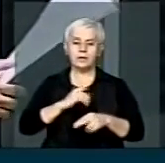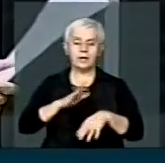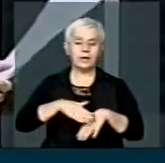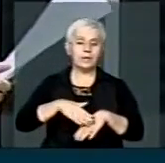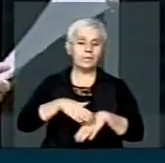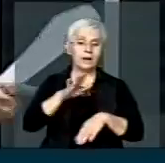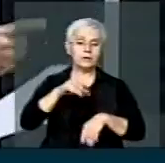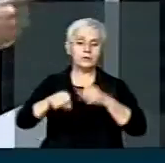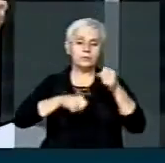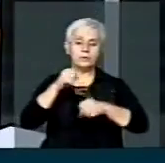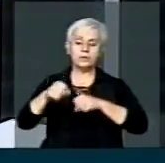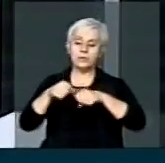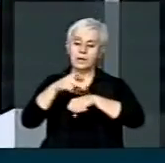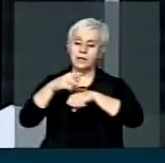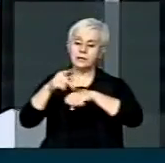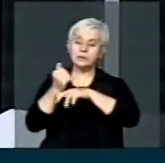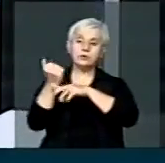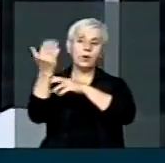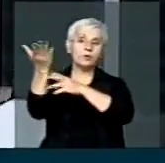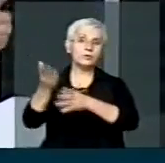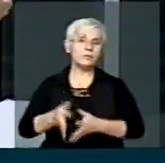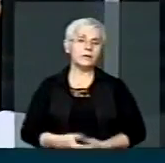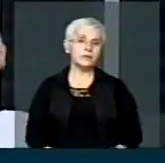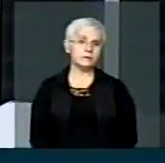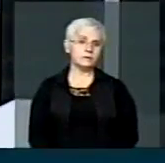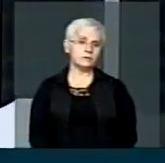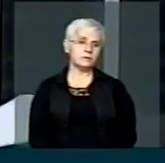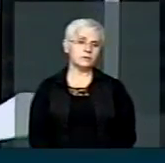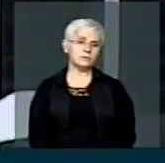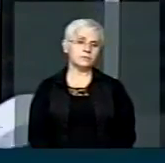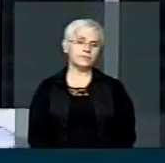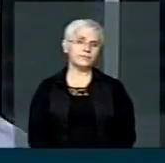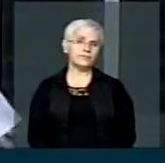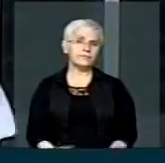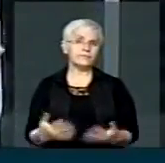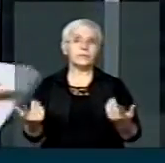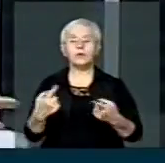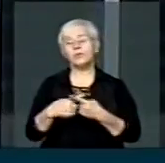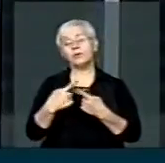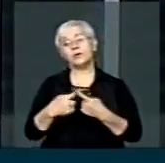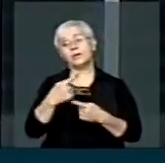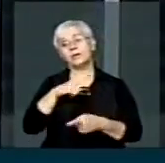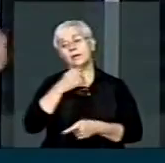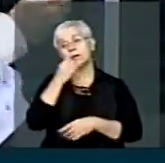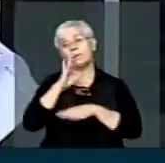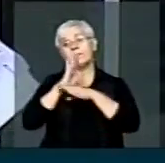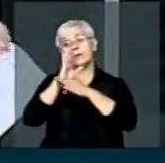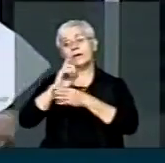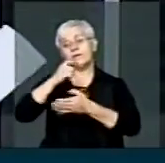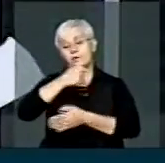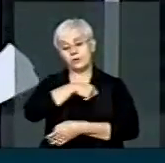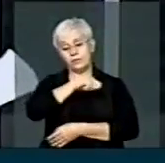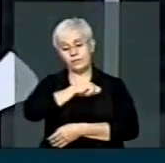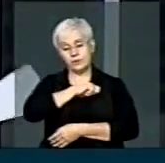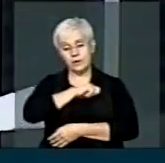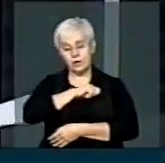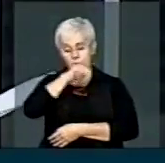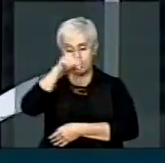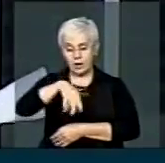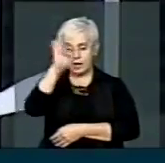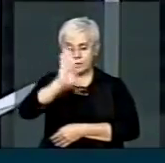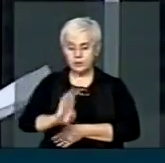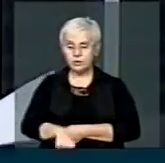das bicicletas importadas, que acabam tendo um benefício fiscal que a nossa indústria não